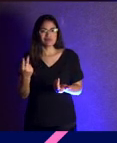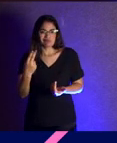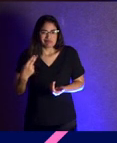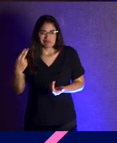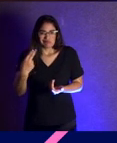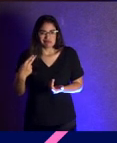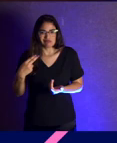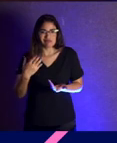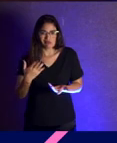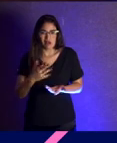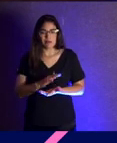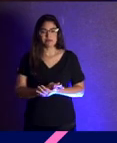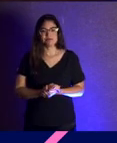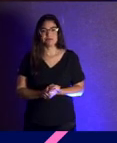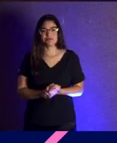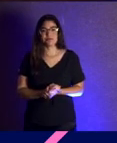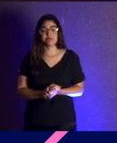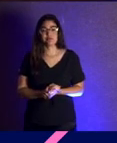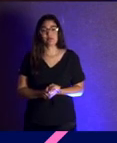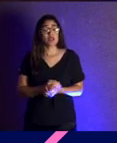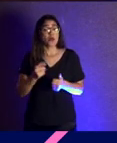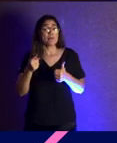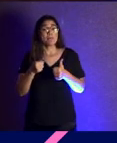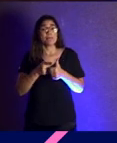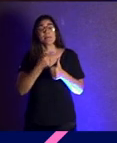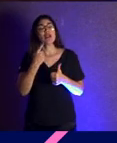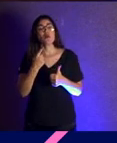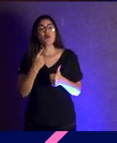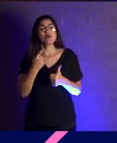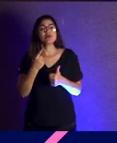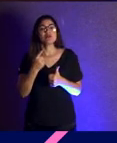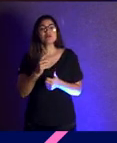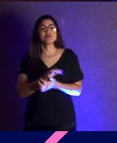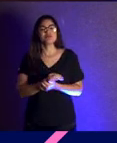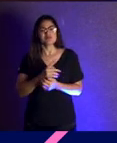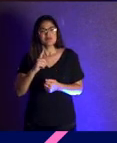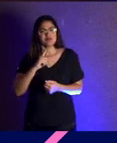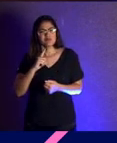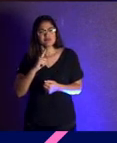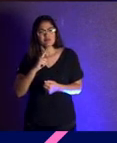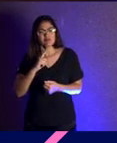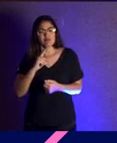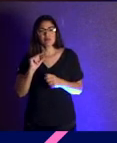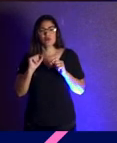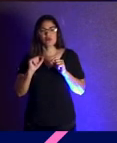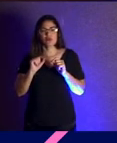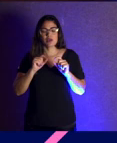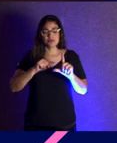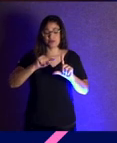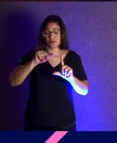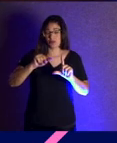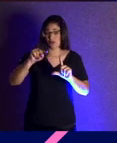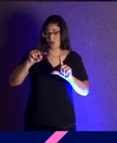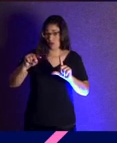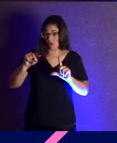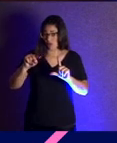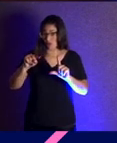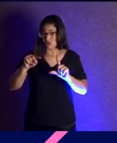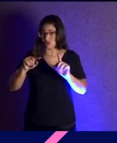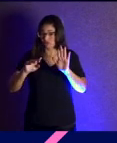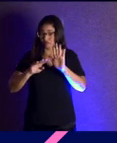seja conhecido. Então, a primeira coisa foi a gente buscar. Existem algumas patentes